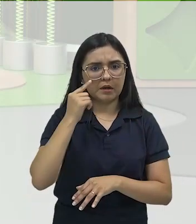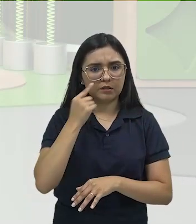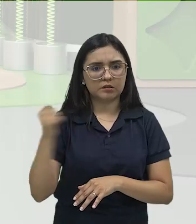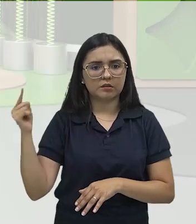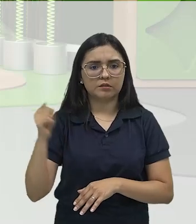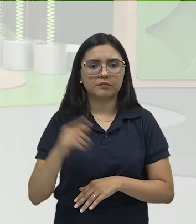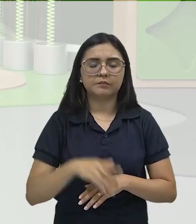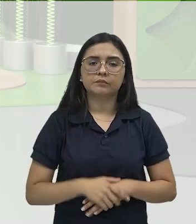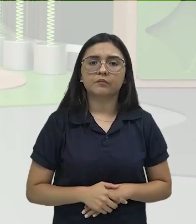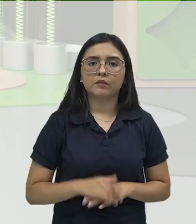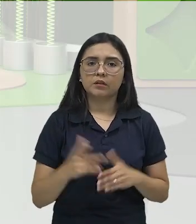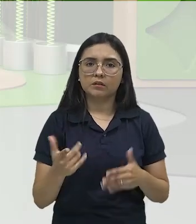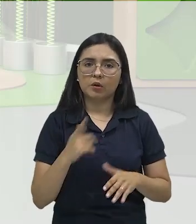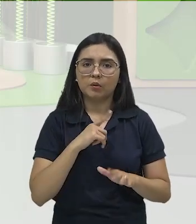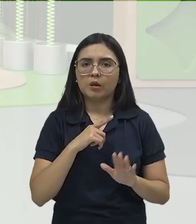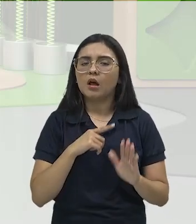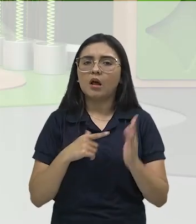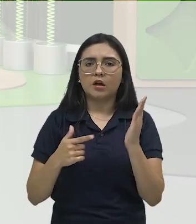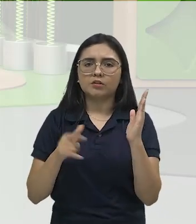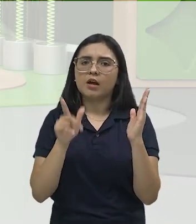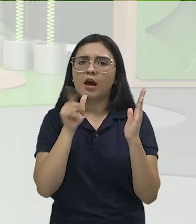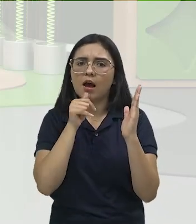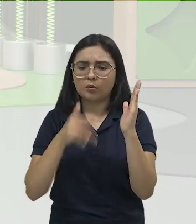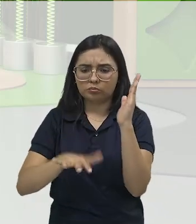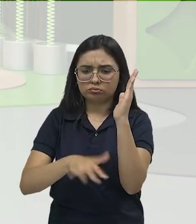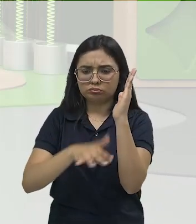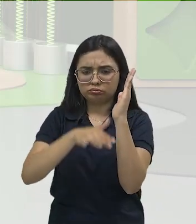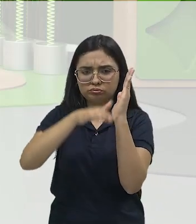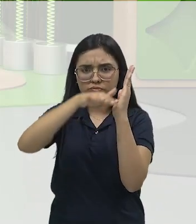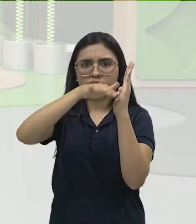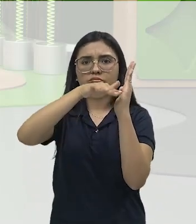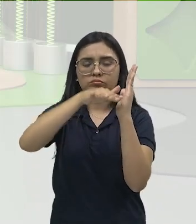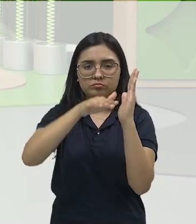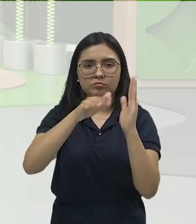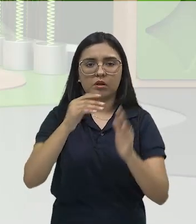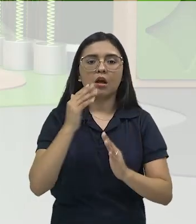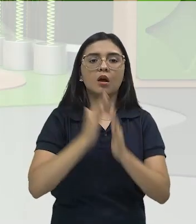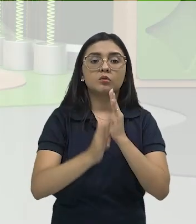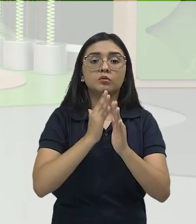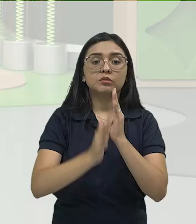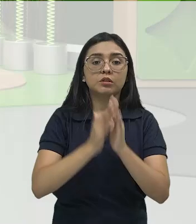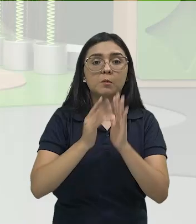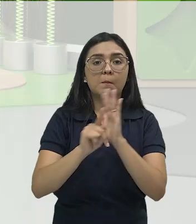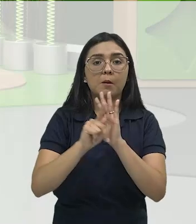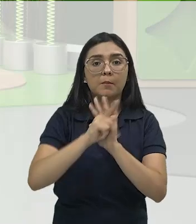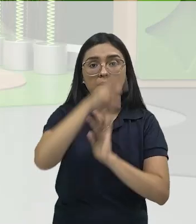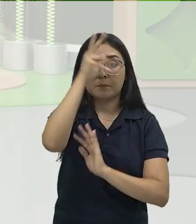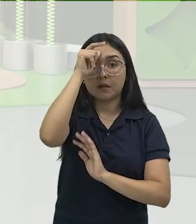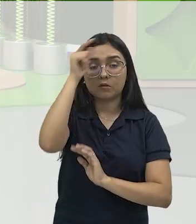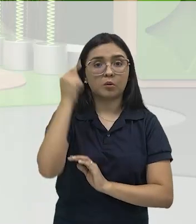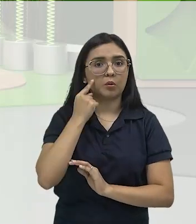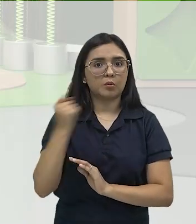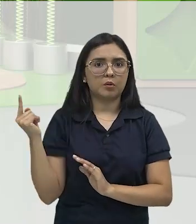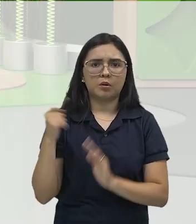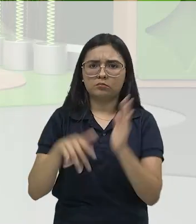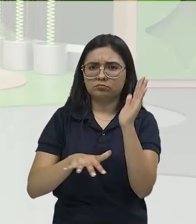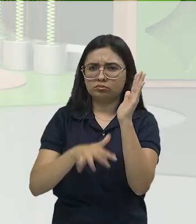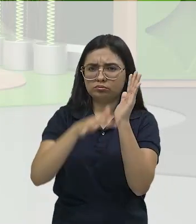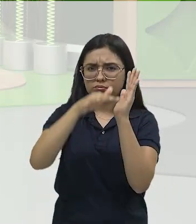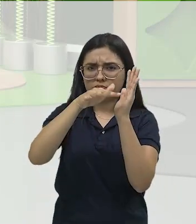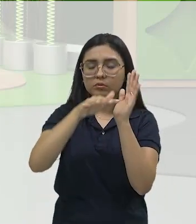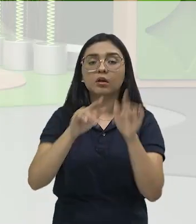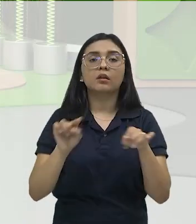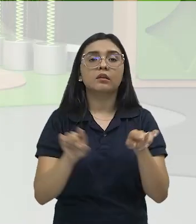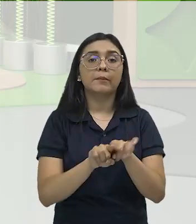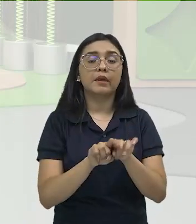chegaram a um nível muito alto, né? Então, temos imagens do centro da cidade de Manaus, onde foi alagado, né? Então